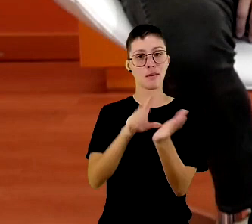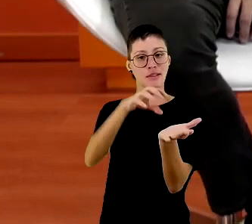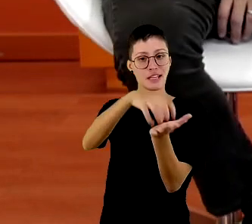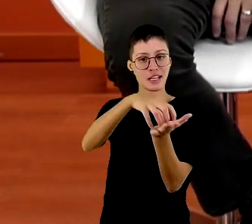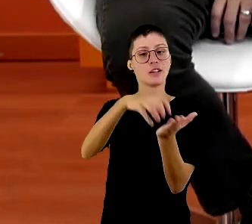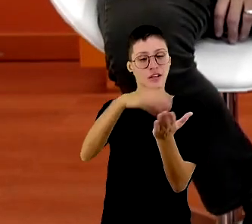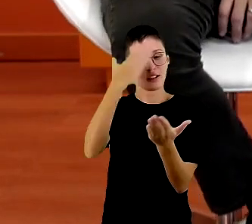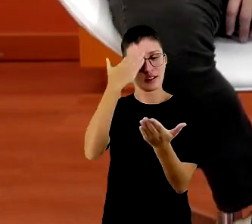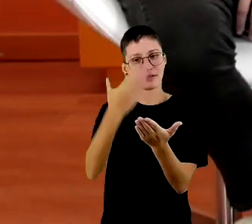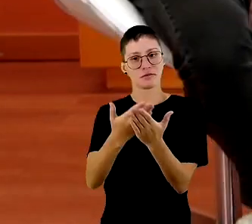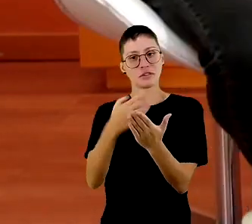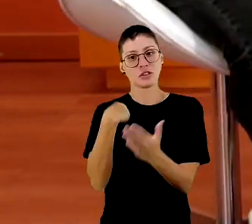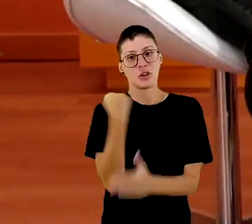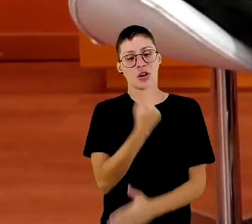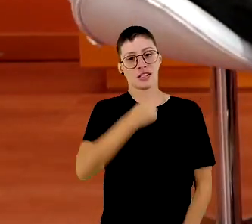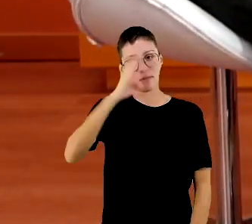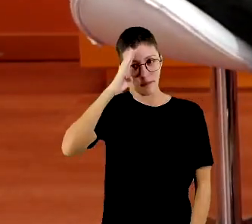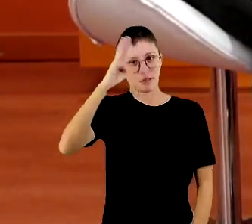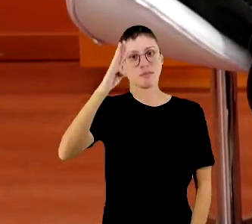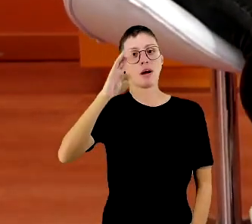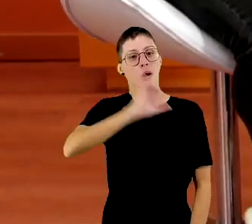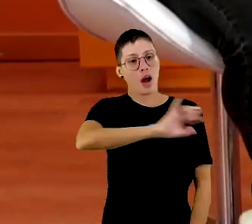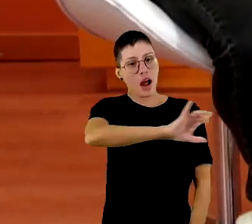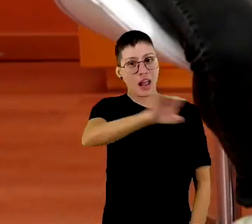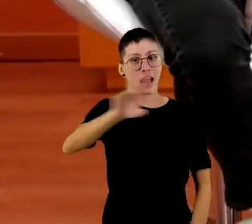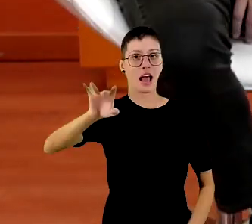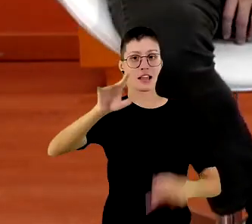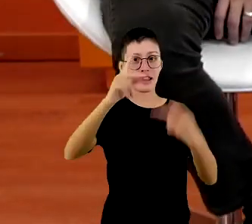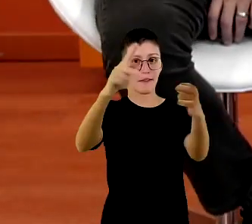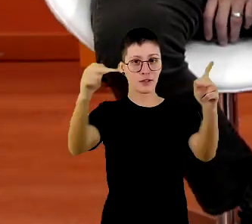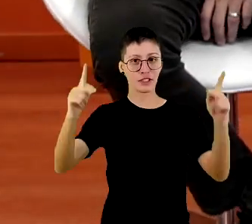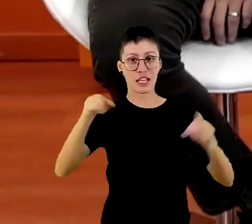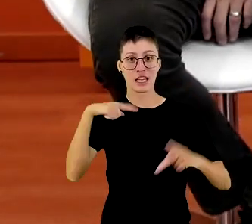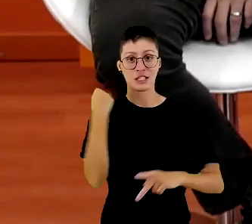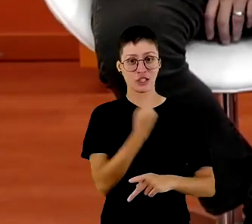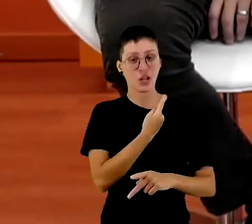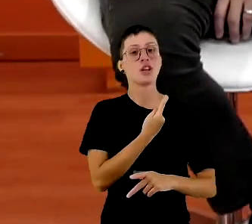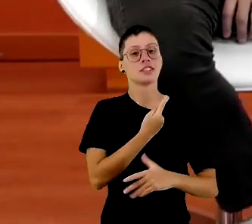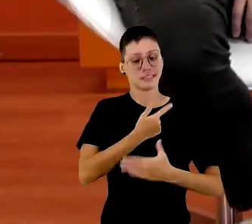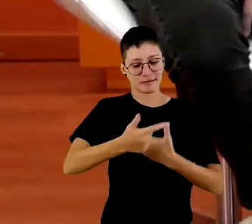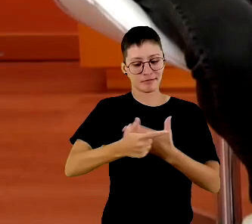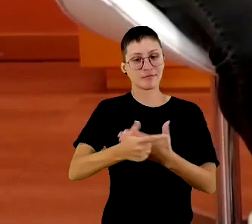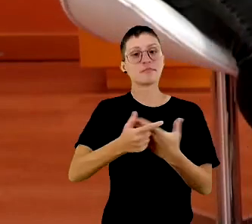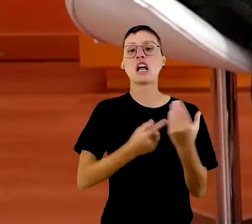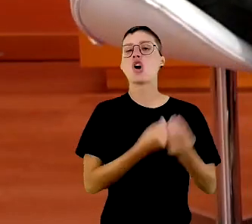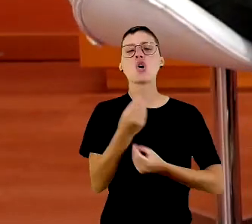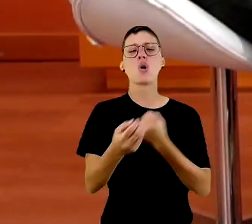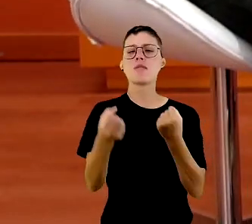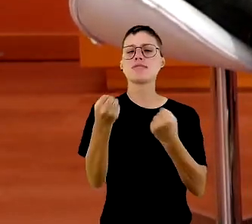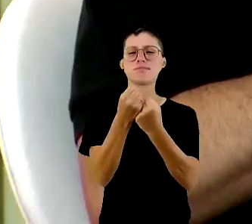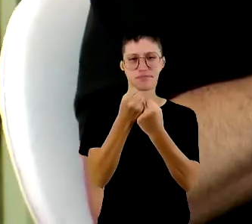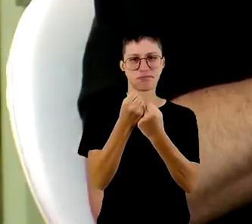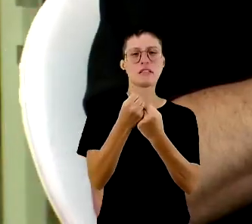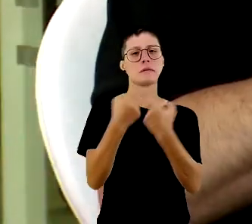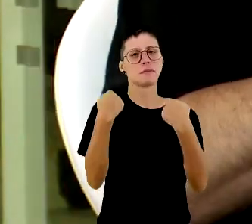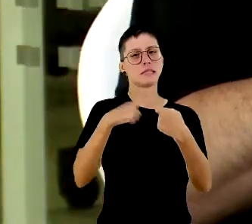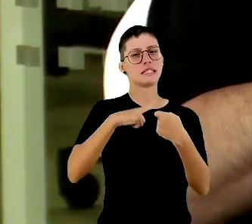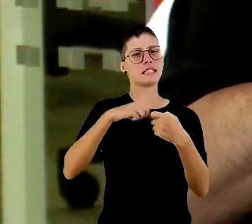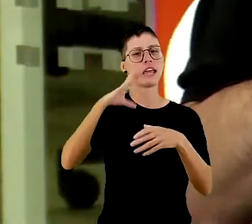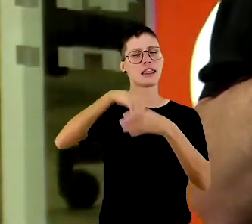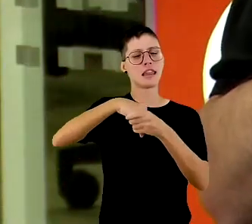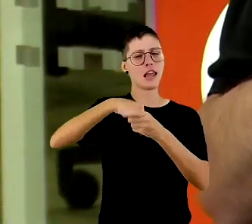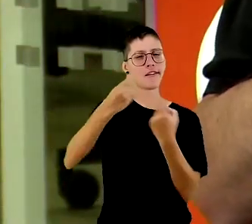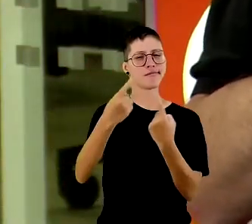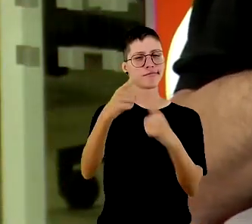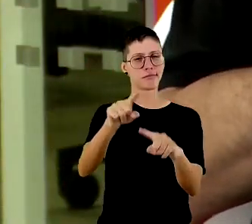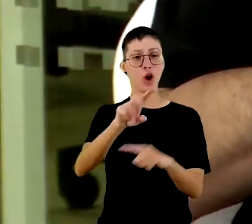nós, cada um de vocês, cada um de nós. A primeira forma de ser embaixador é ser curioso, ser provocativo, usar os nossos produtos, testar os